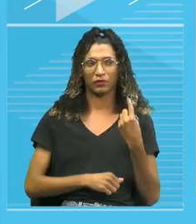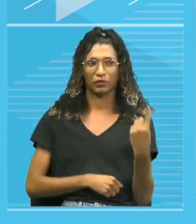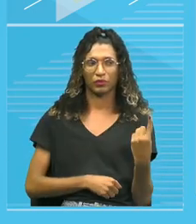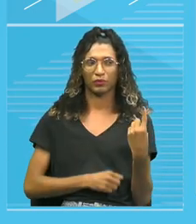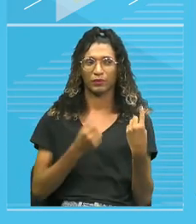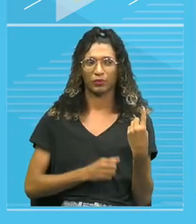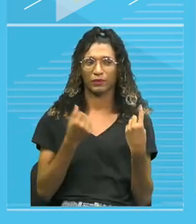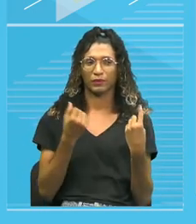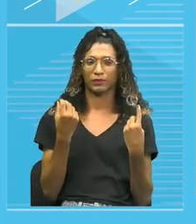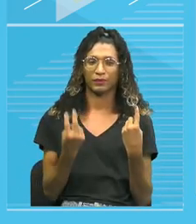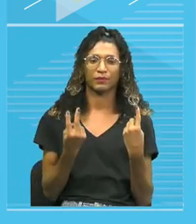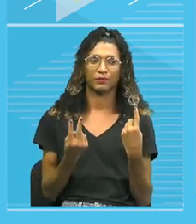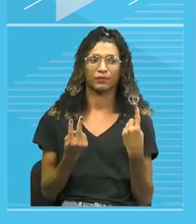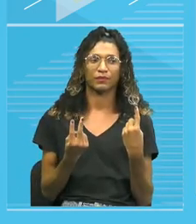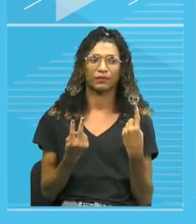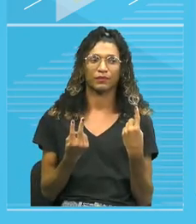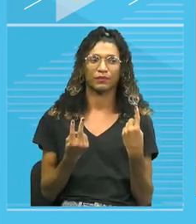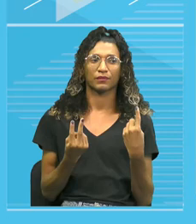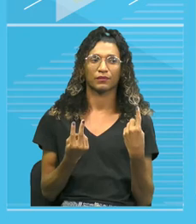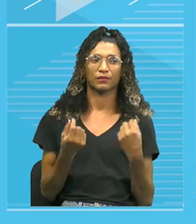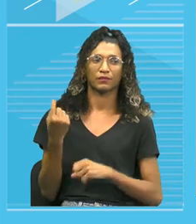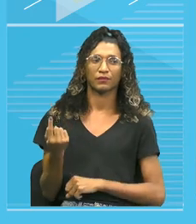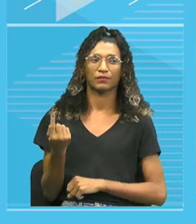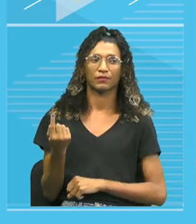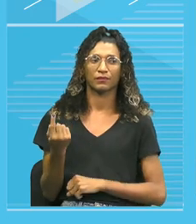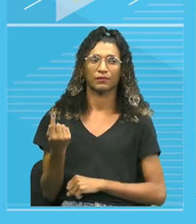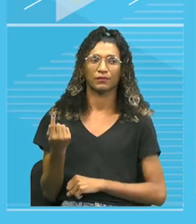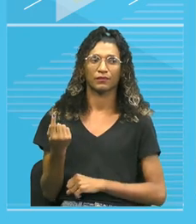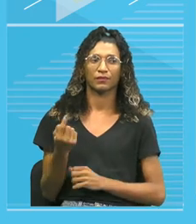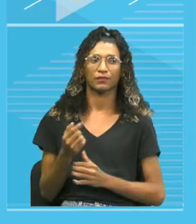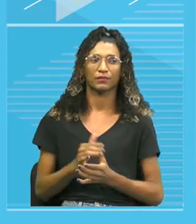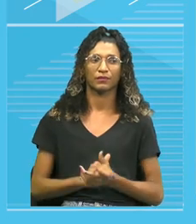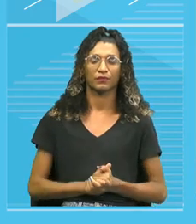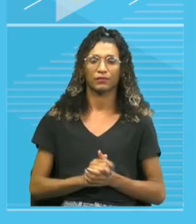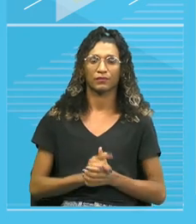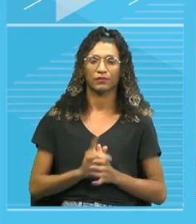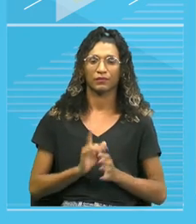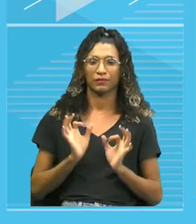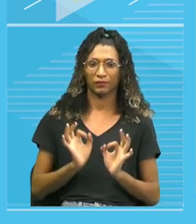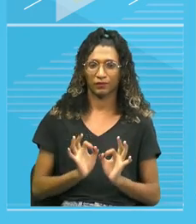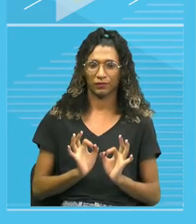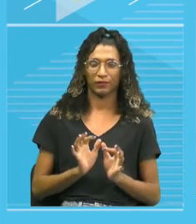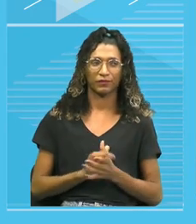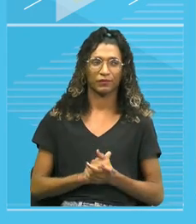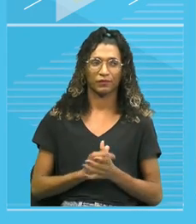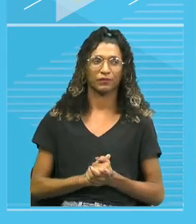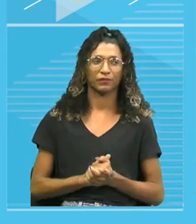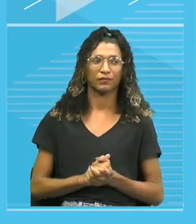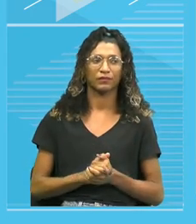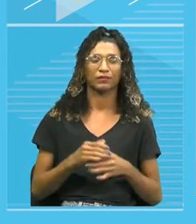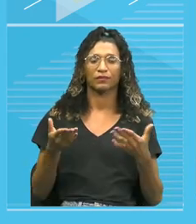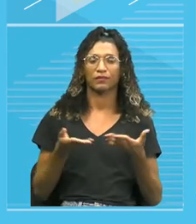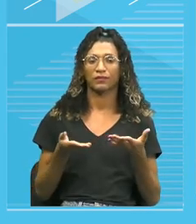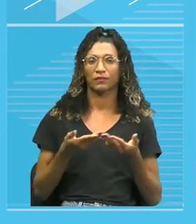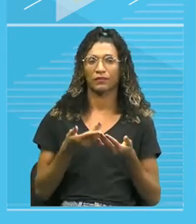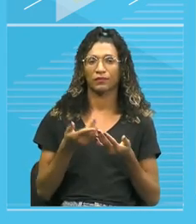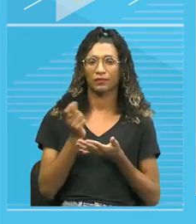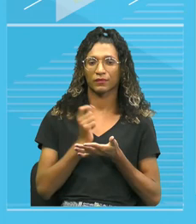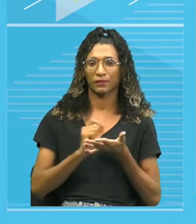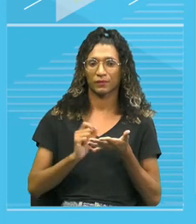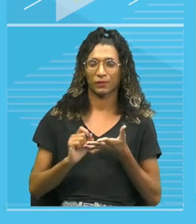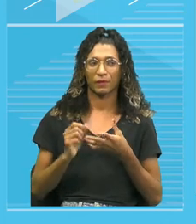um para dois para um tranquilinha vamos escrever aqui a